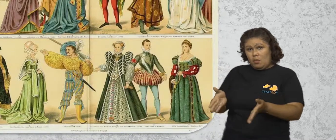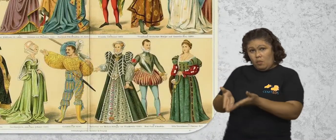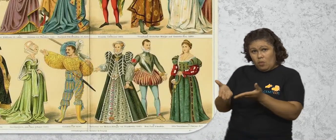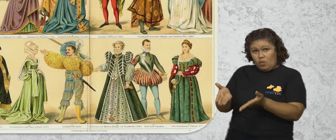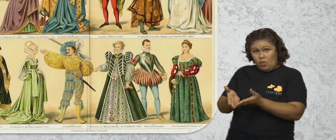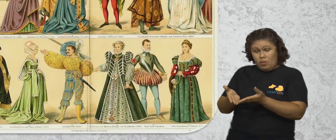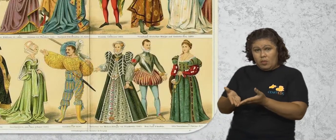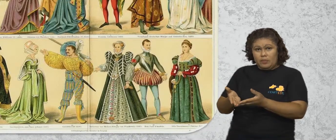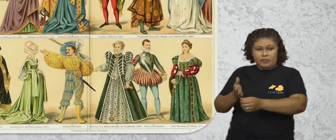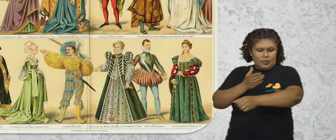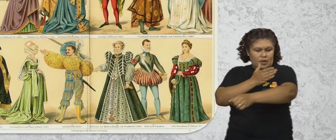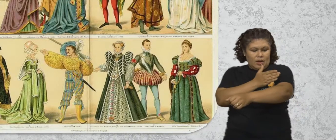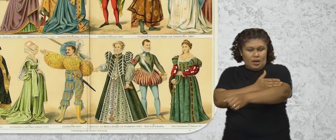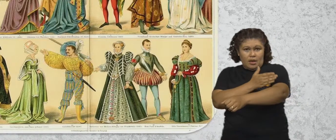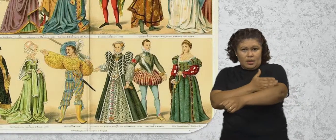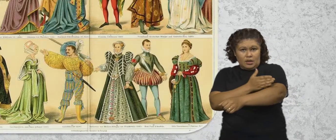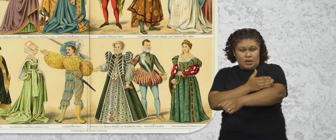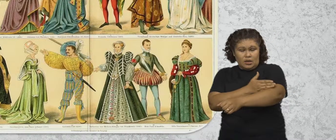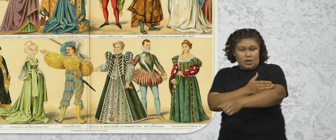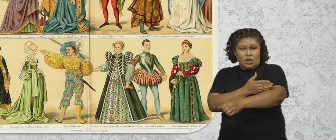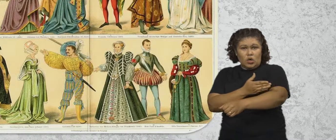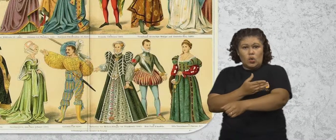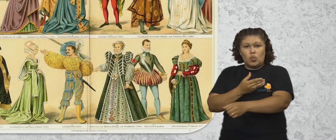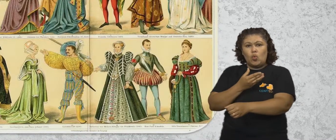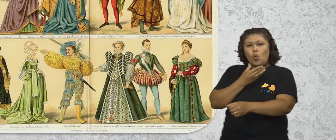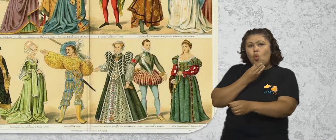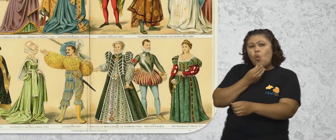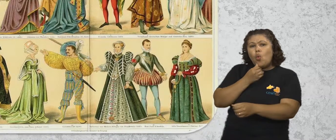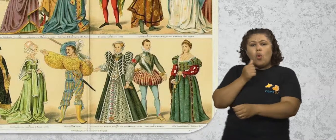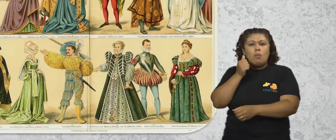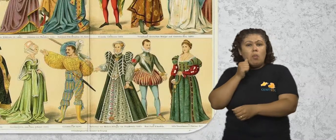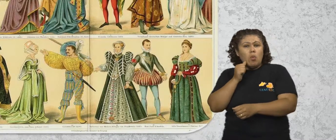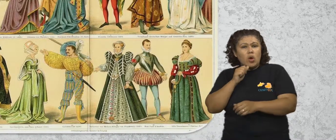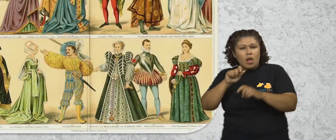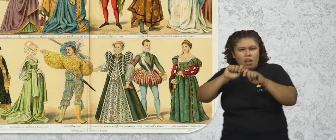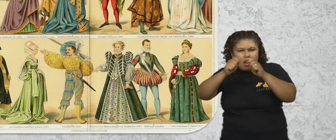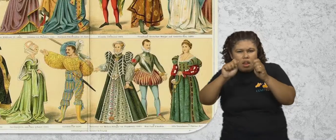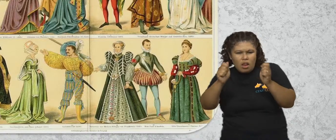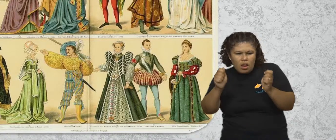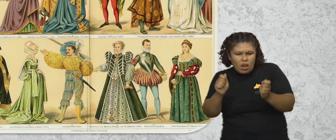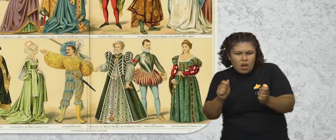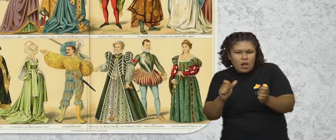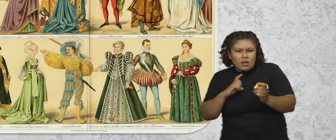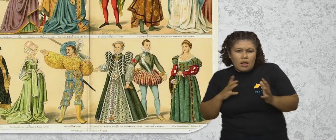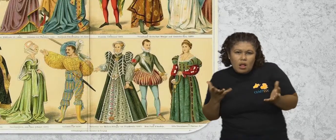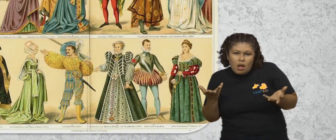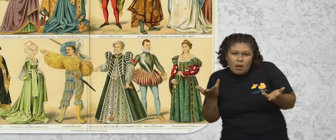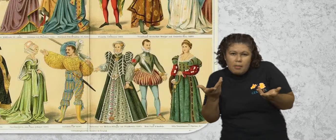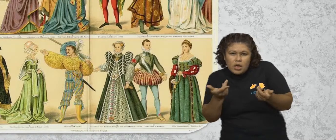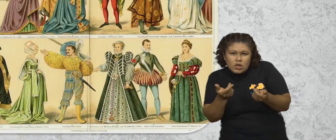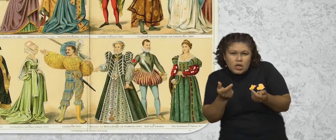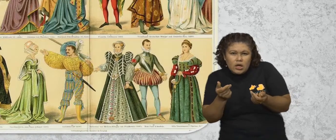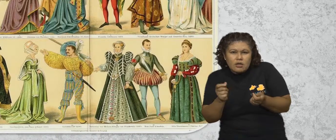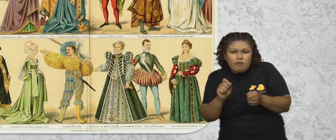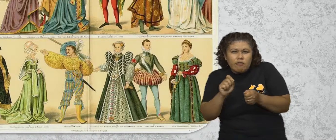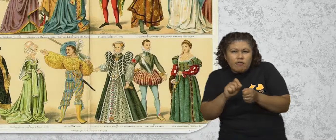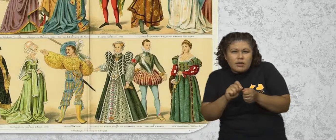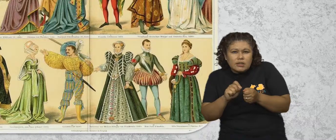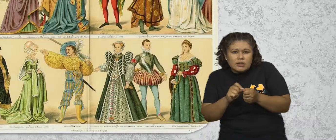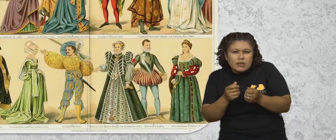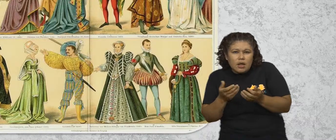habilidade dos artesãos fez com que as roupas passassem a ser mais refinadas, costuradas de forma aprimorada, com aplicação de joias